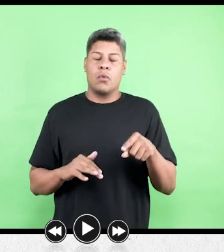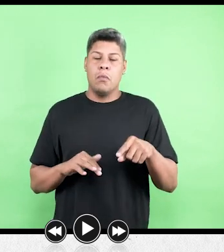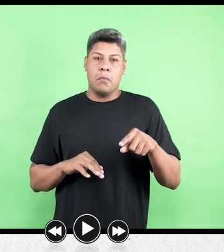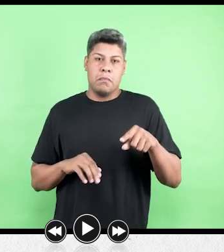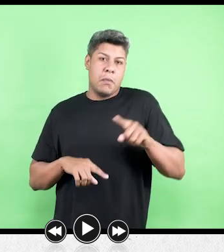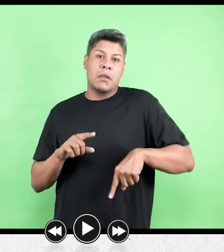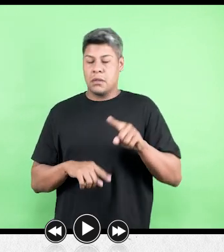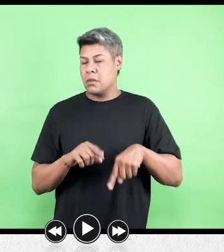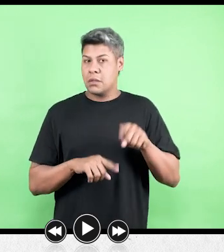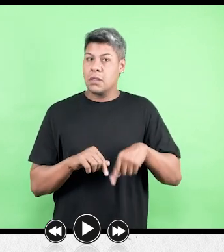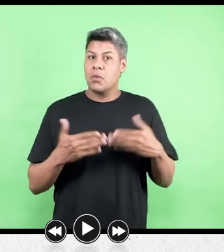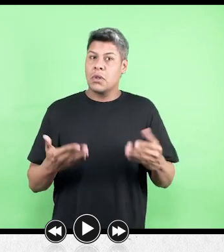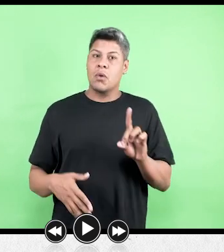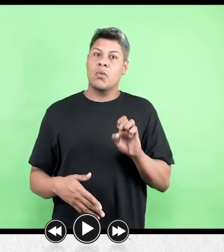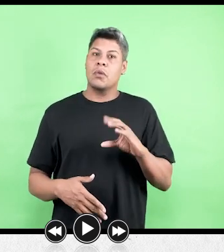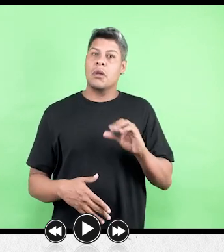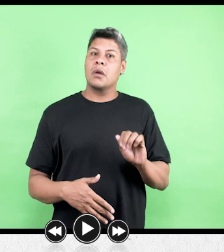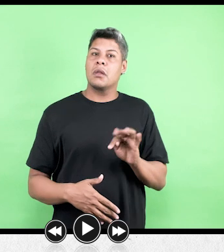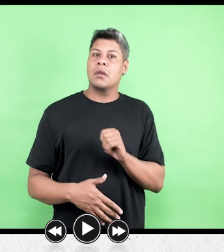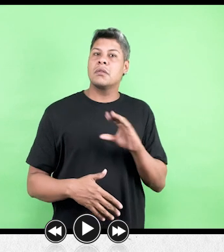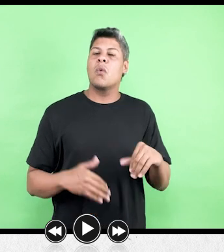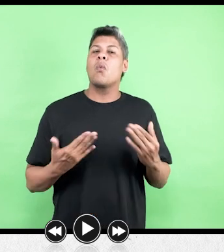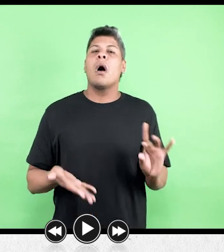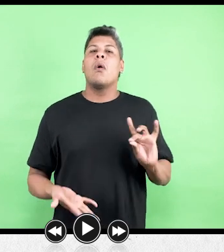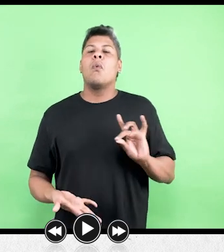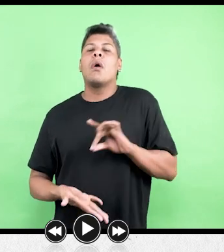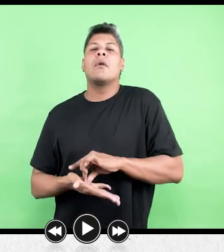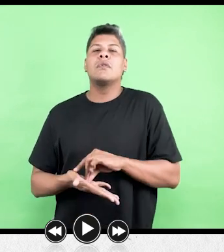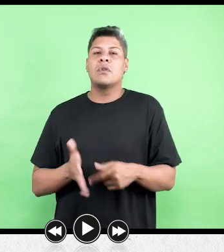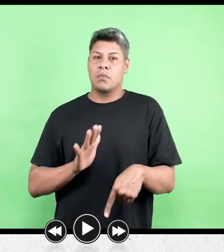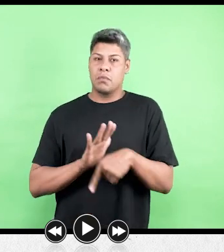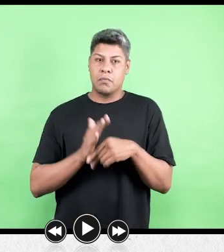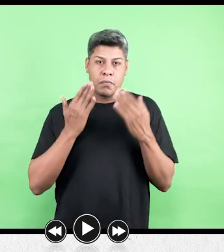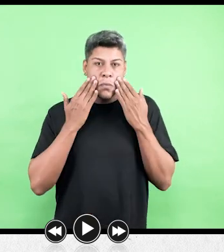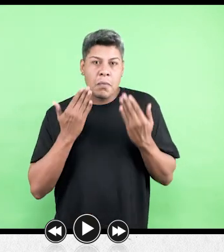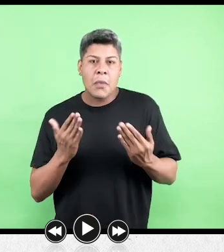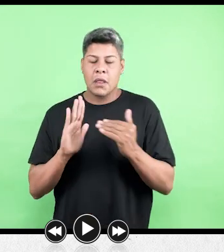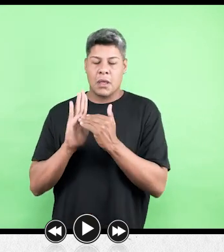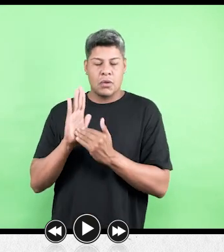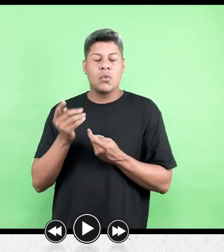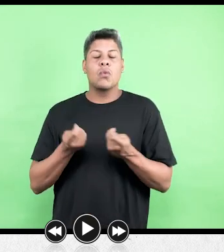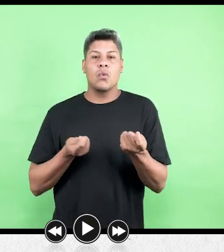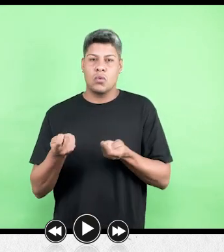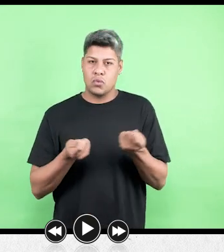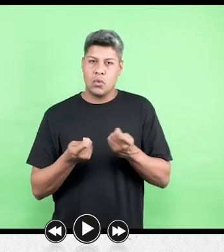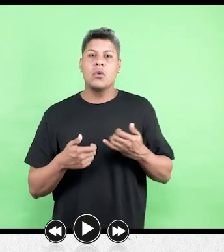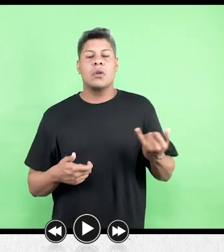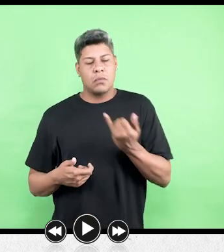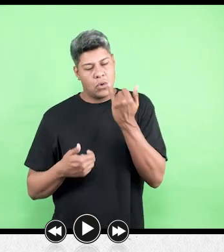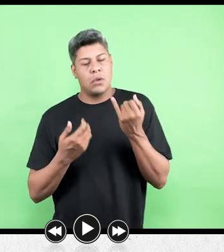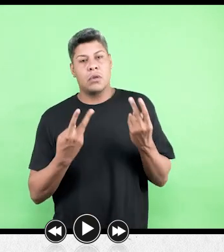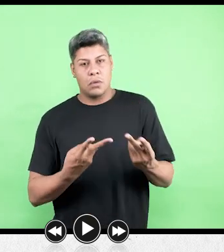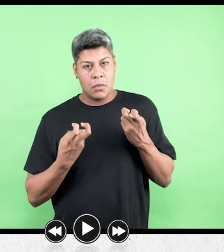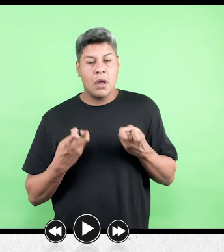floculação. Na decantação, né, qual que é a eficiência mediante os dados de controle. Então, é importante observar,